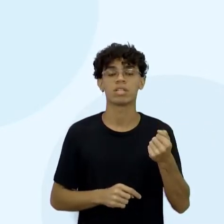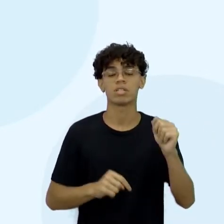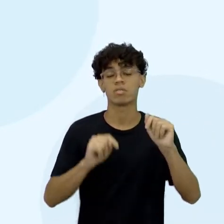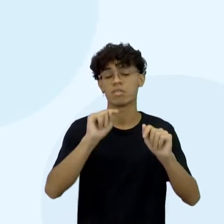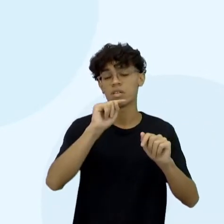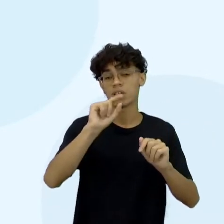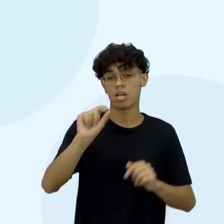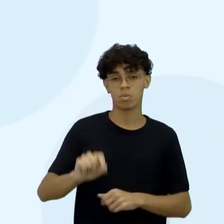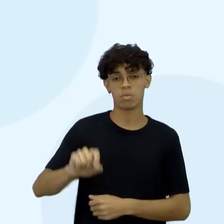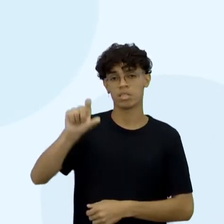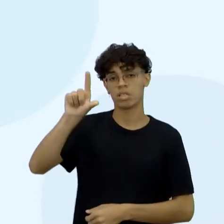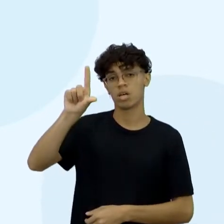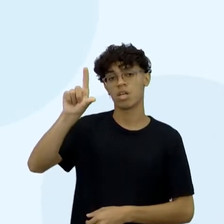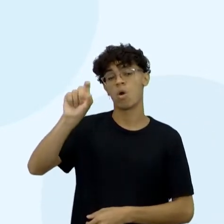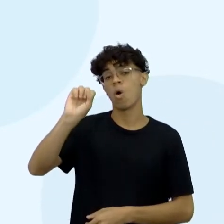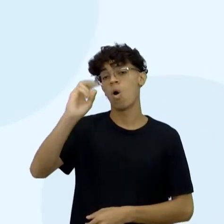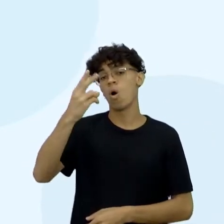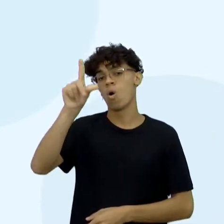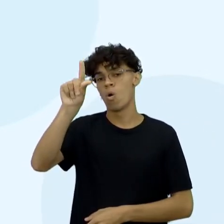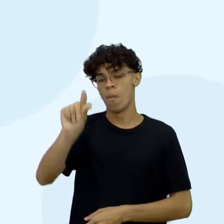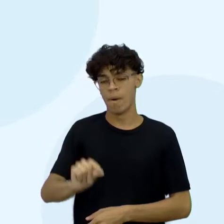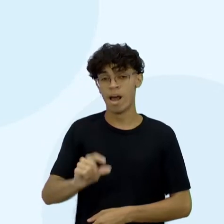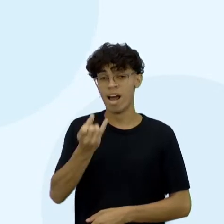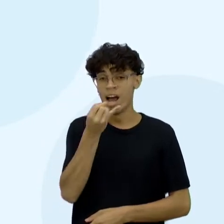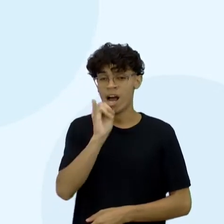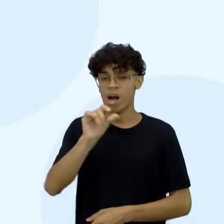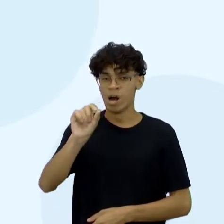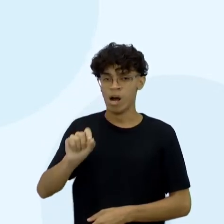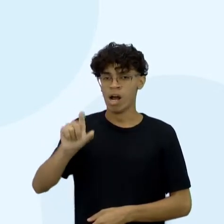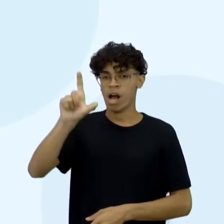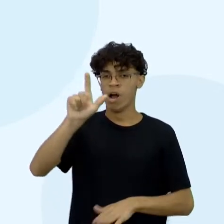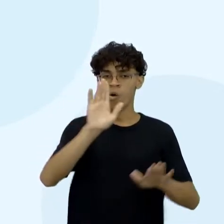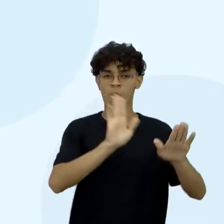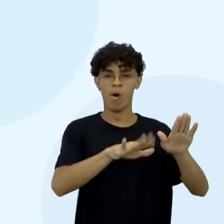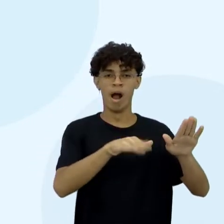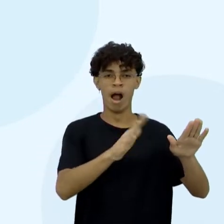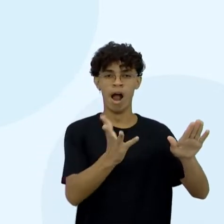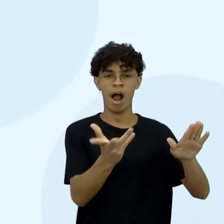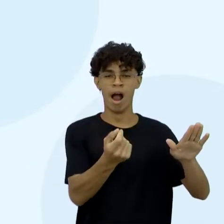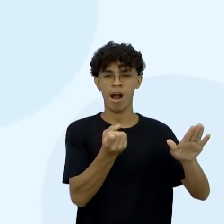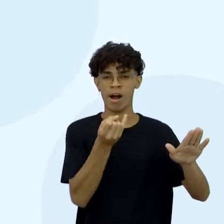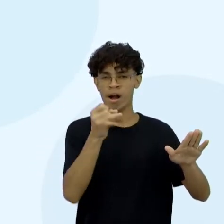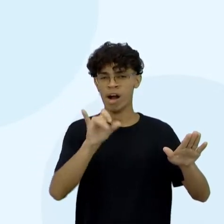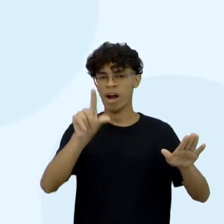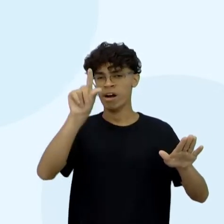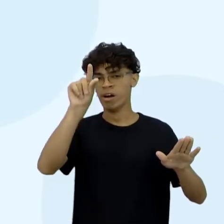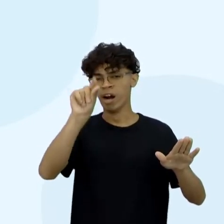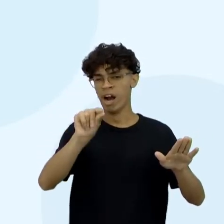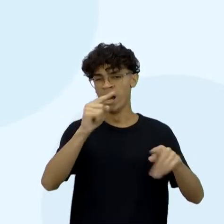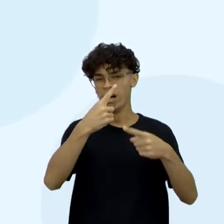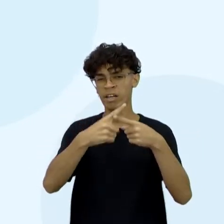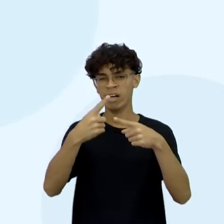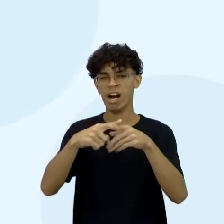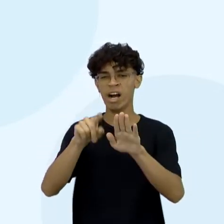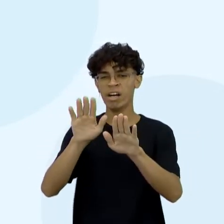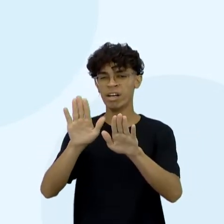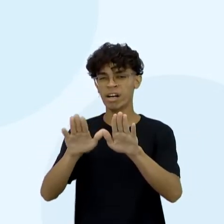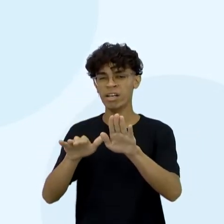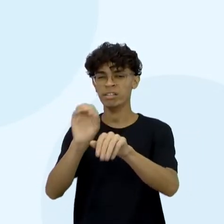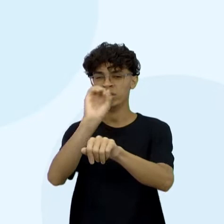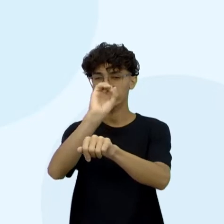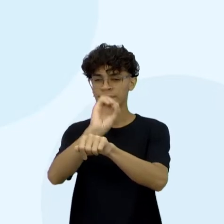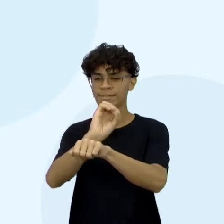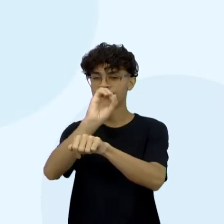ou diminuindo, né? Se aumentar, a gente está acelerando, e se diminuir, a gente está brecando, né, desacelerando, conforme passa o